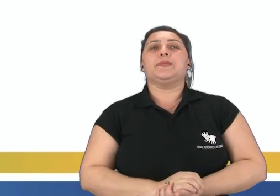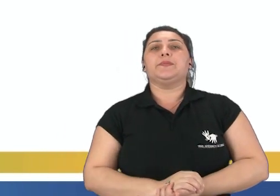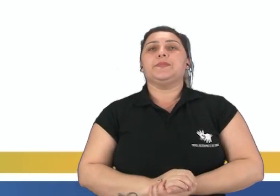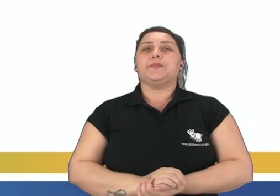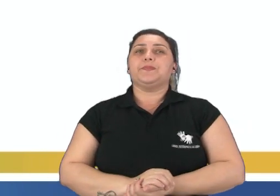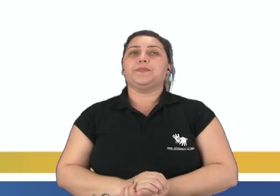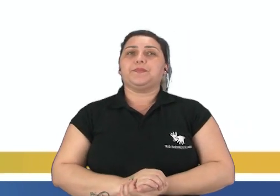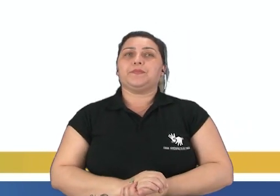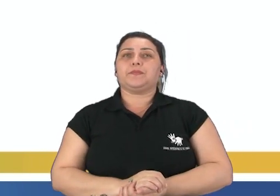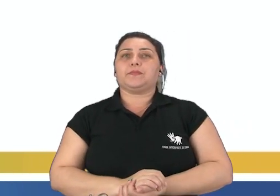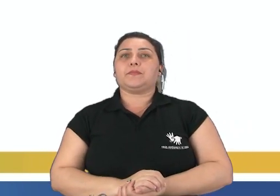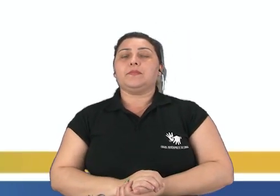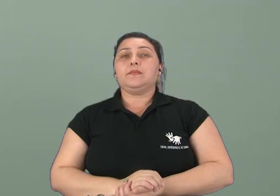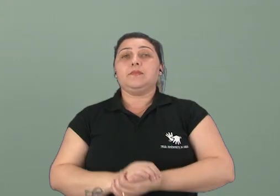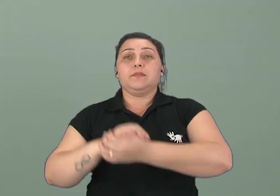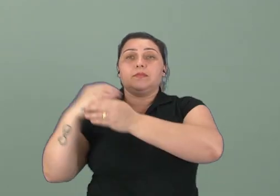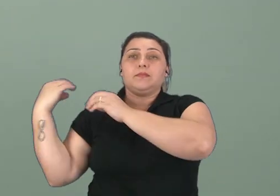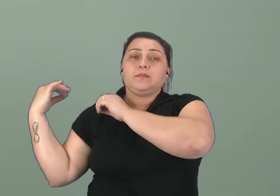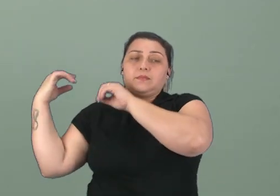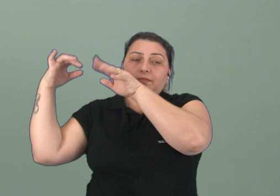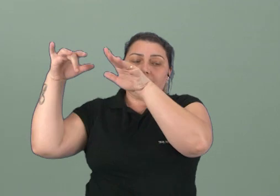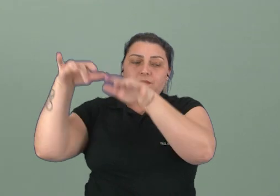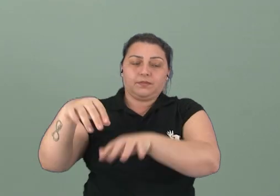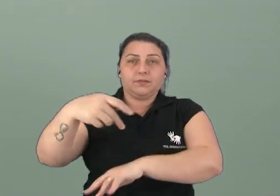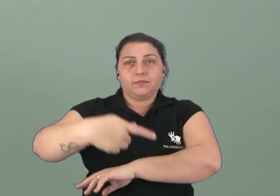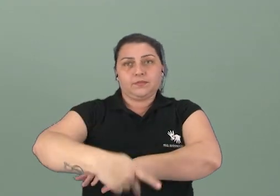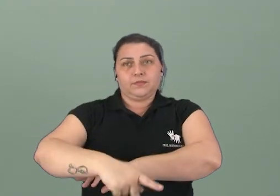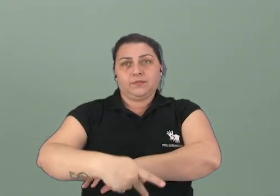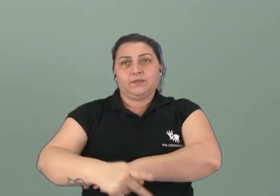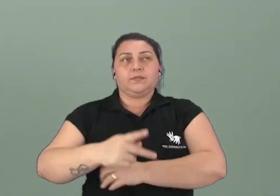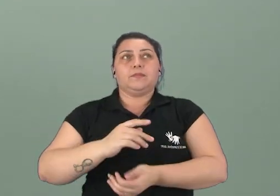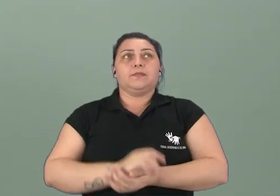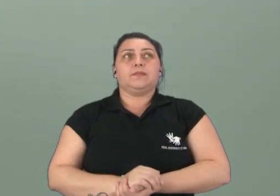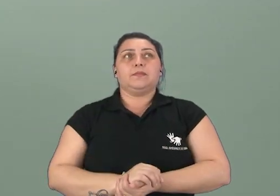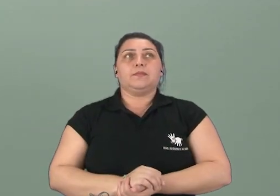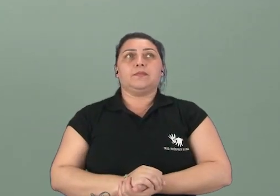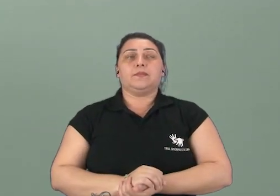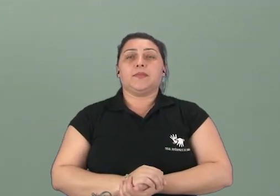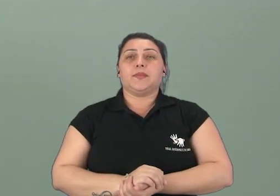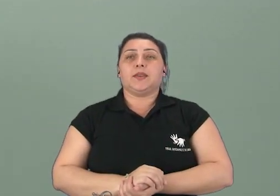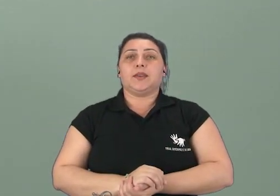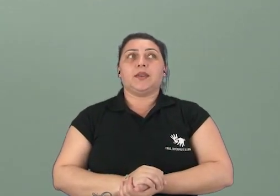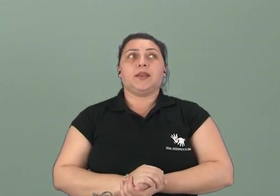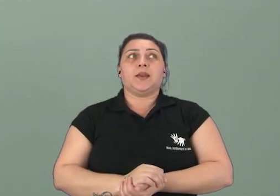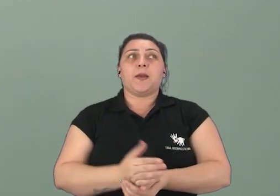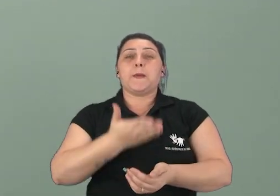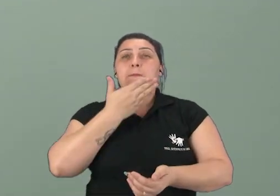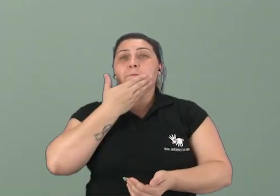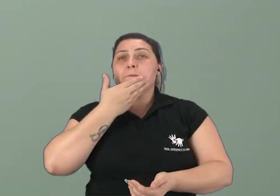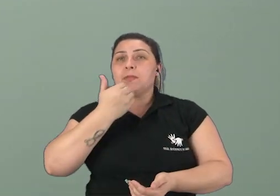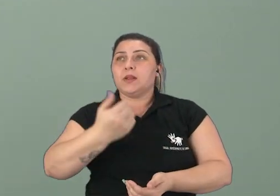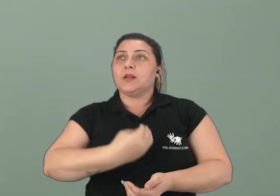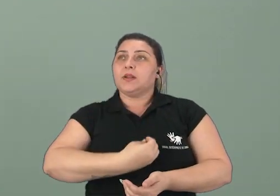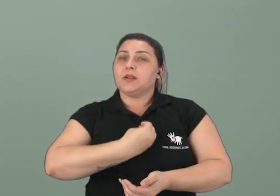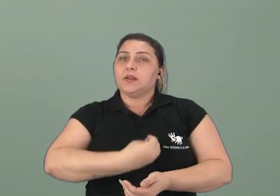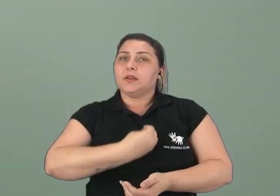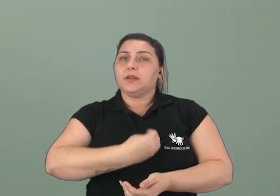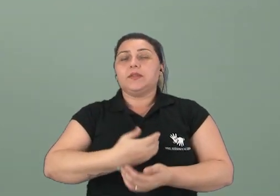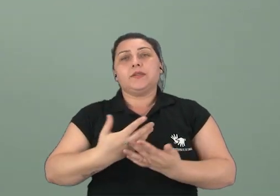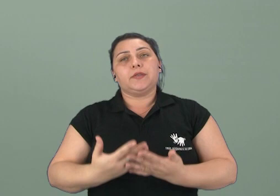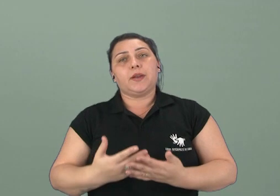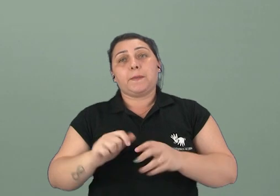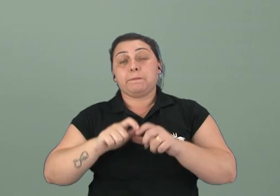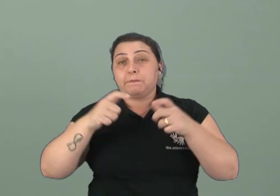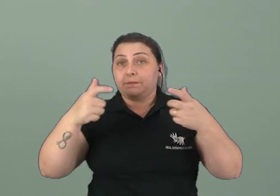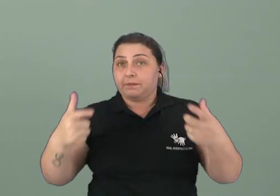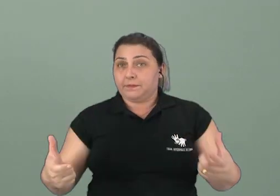sobrevivência. Então, eles vieram, né, para cá com interesse de melhorias de vida, né? A